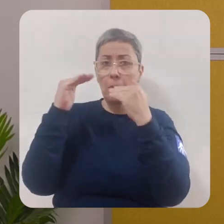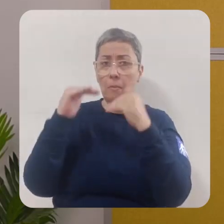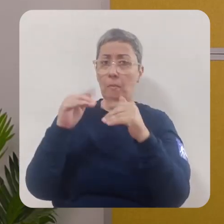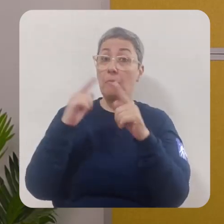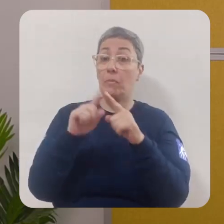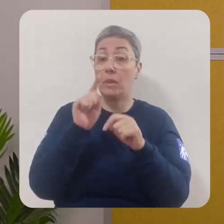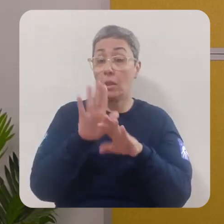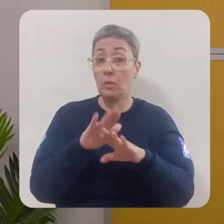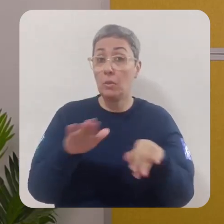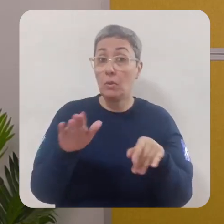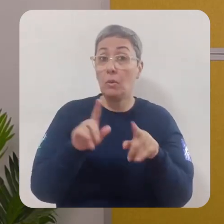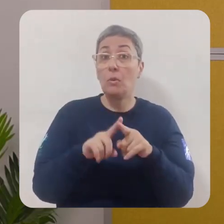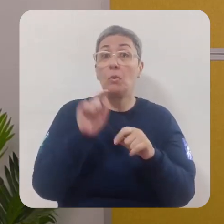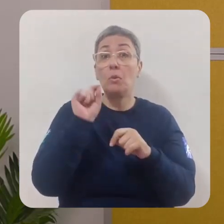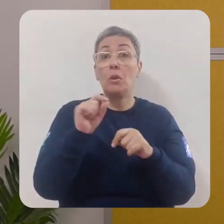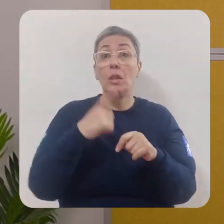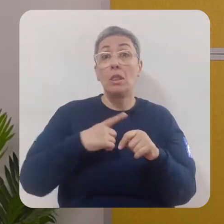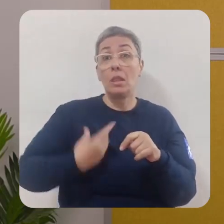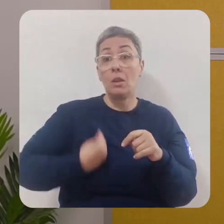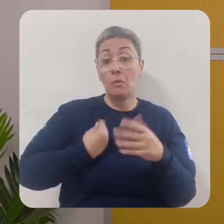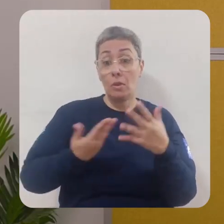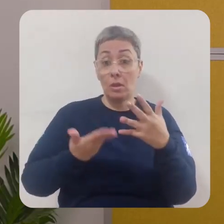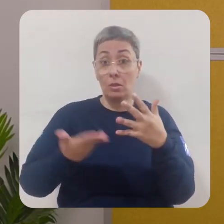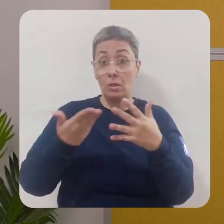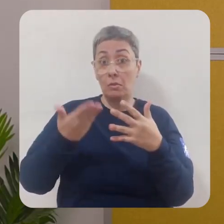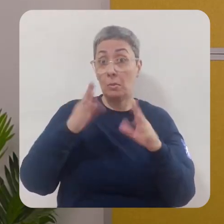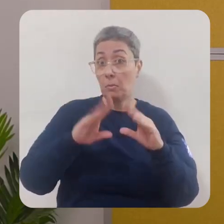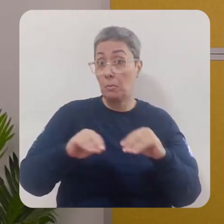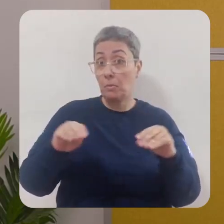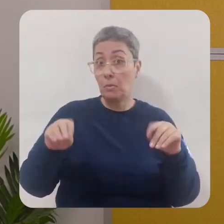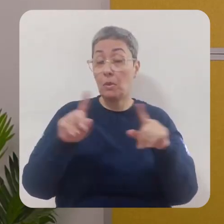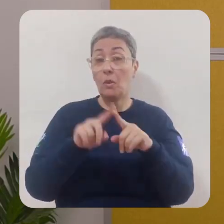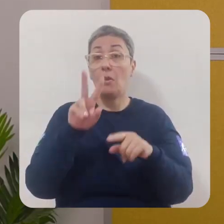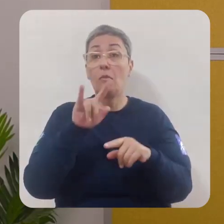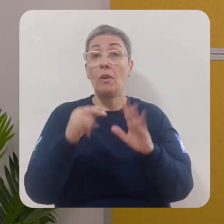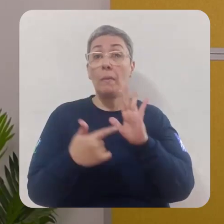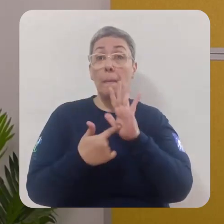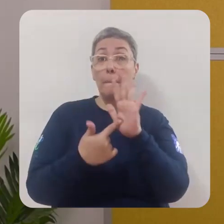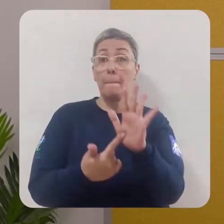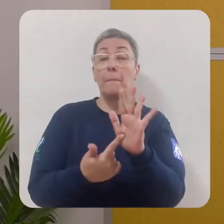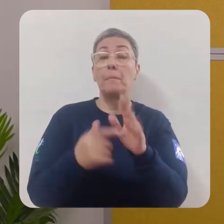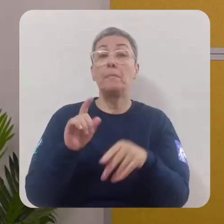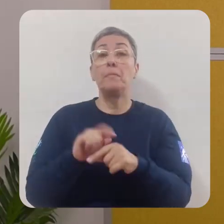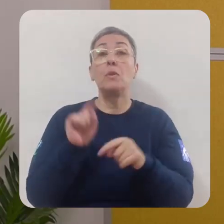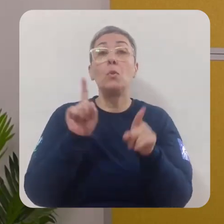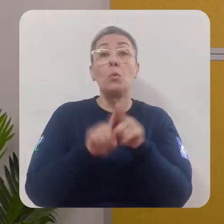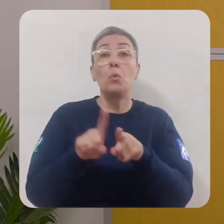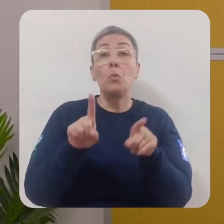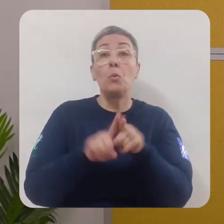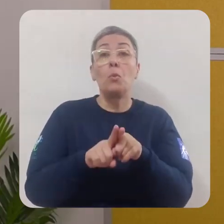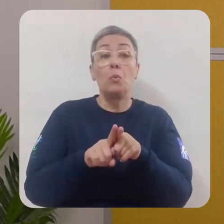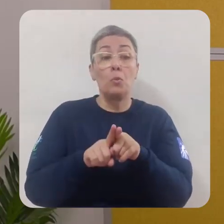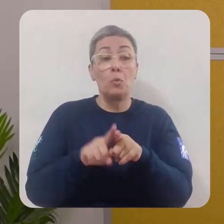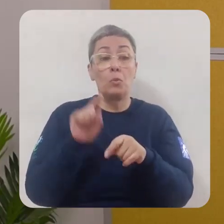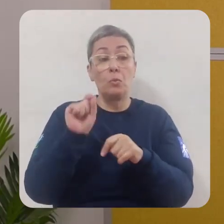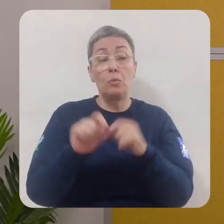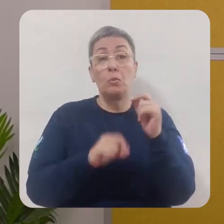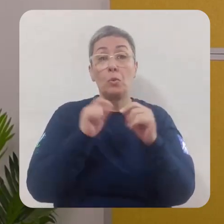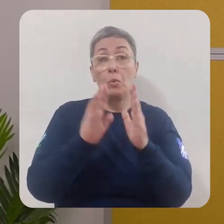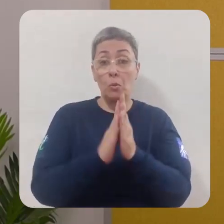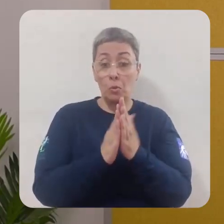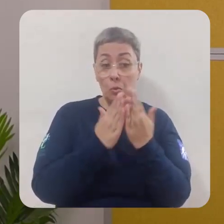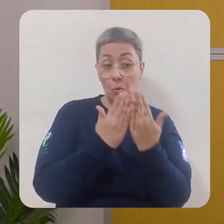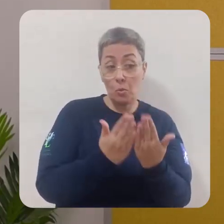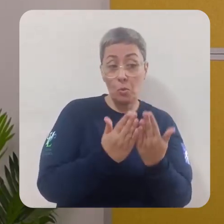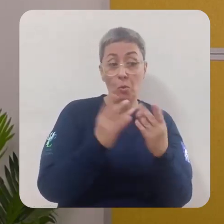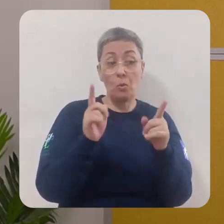dia. Então, para esta criança que está nesse nível concreto, eu vou apresentar tanto